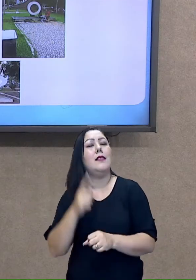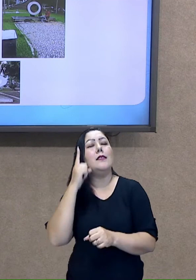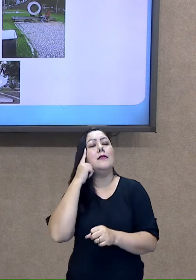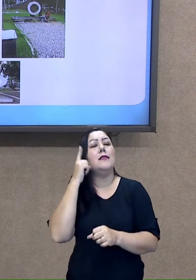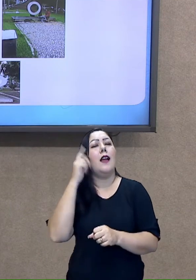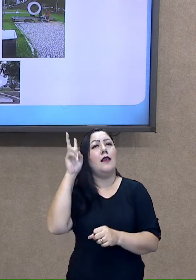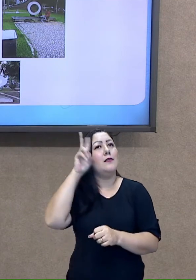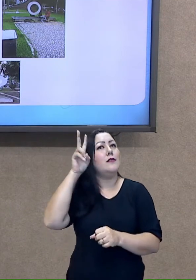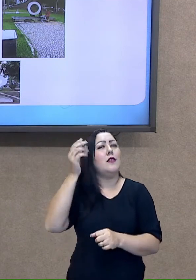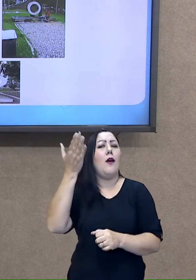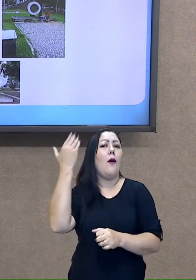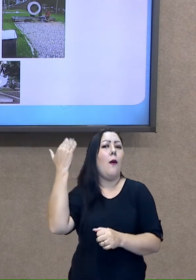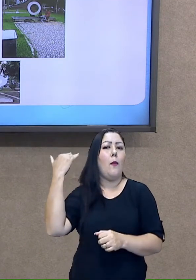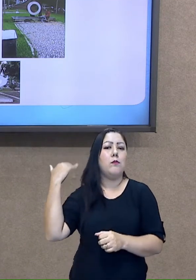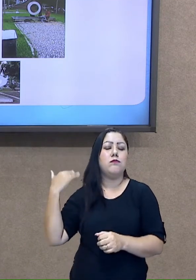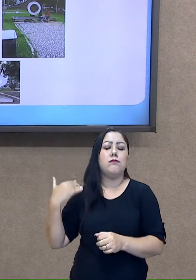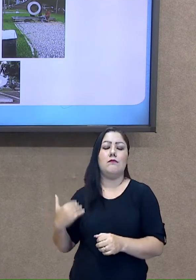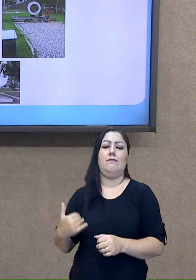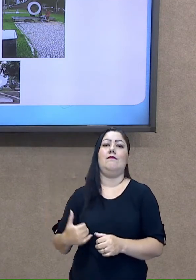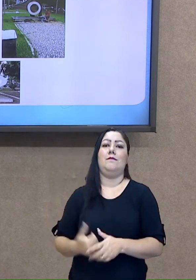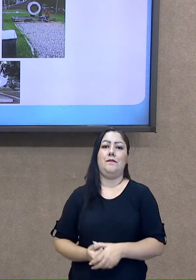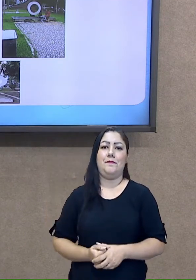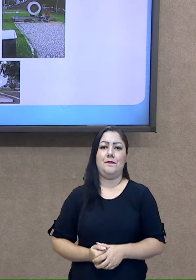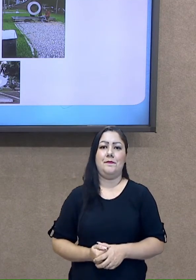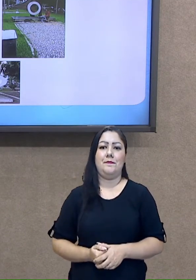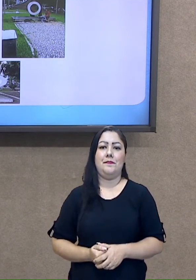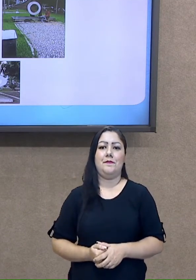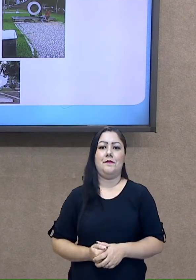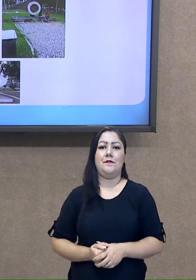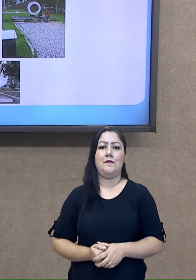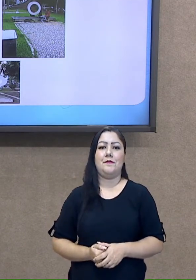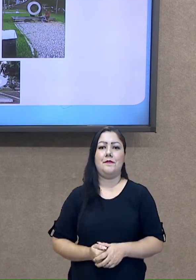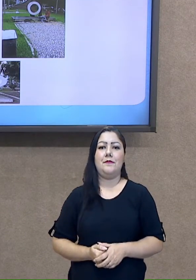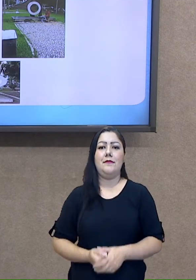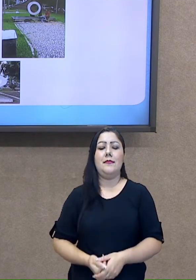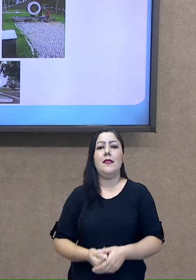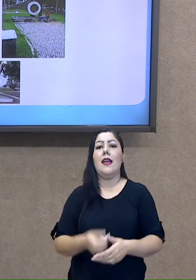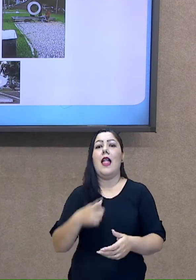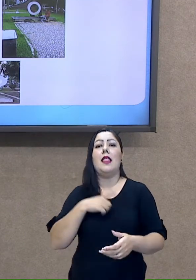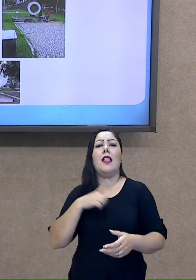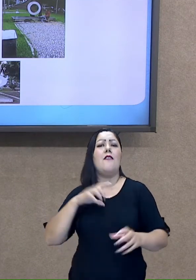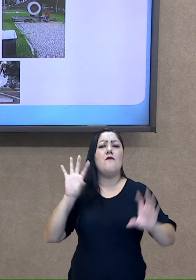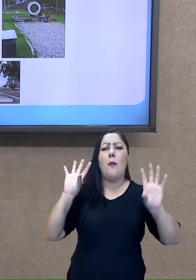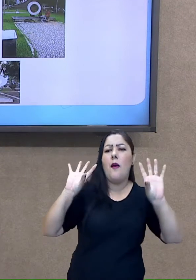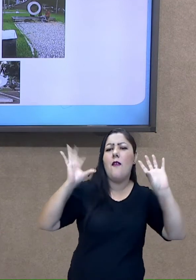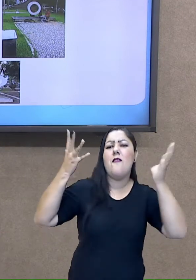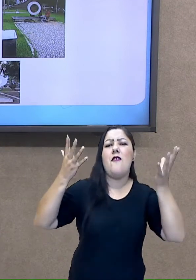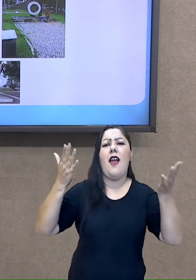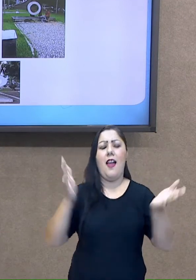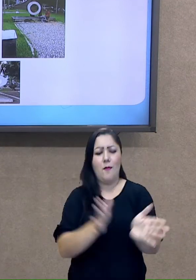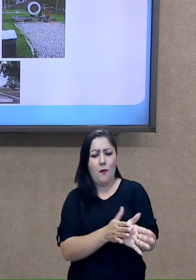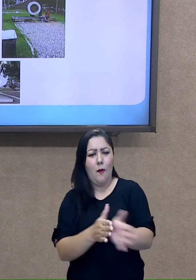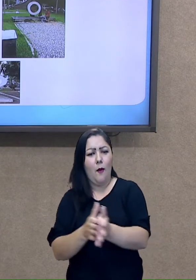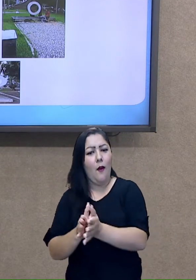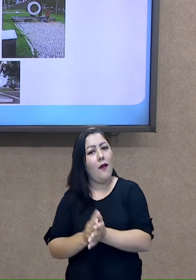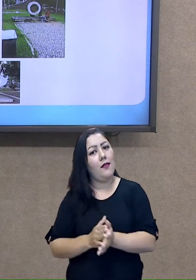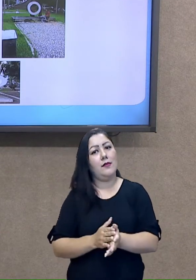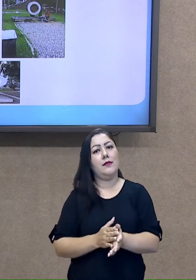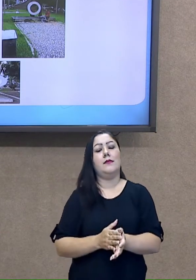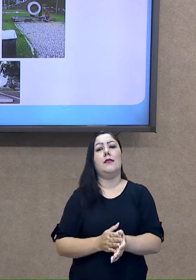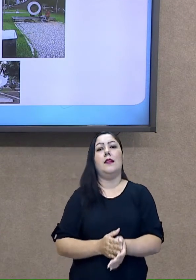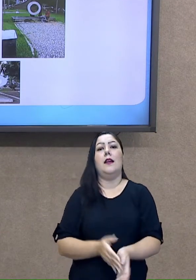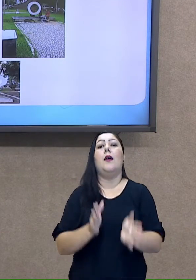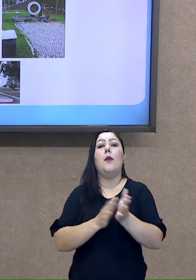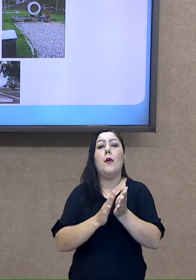uma história em cima aí deste monumento. Houve uma festa para celebrar o aniversário da